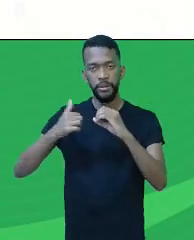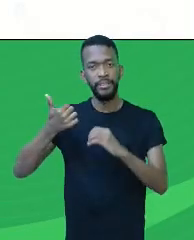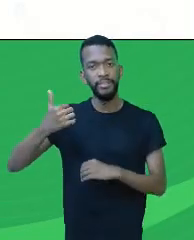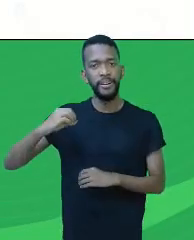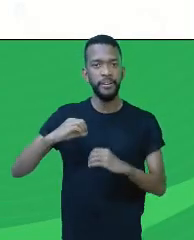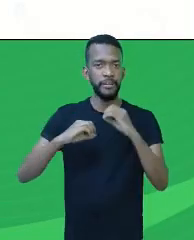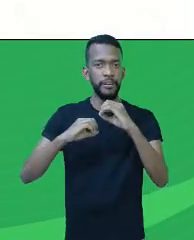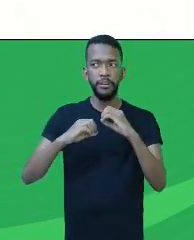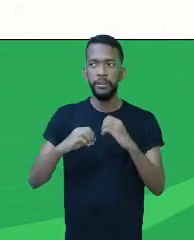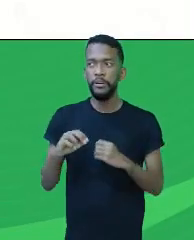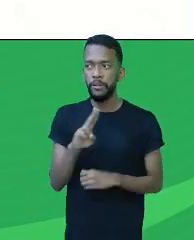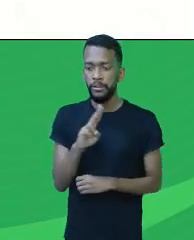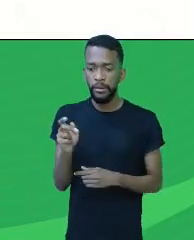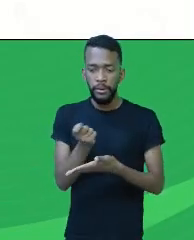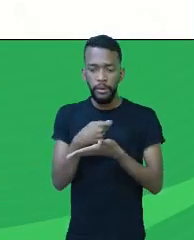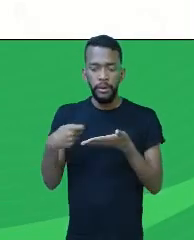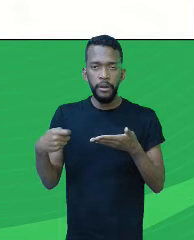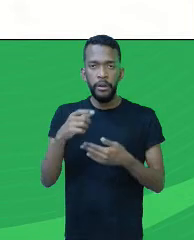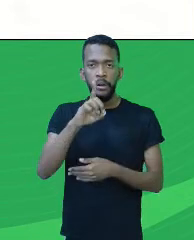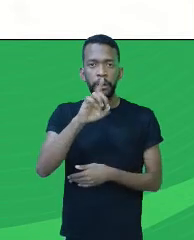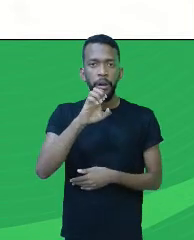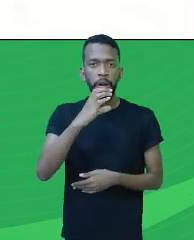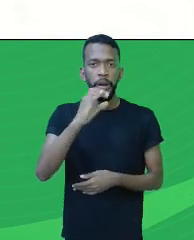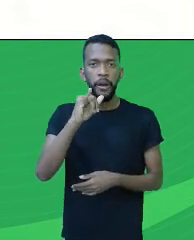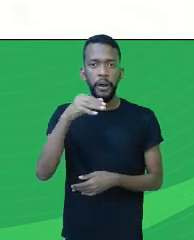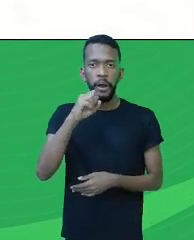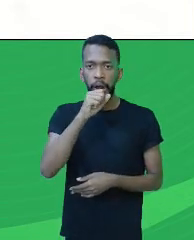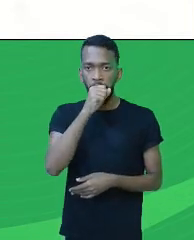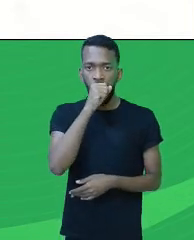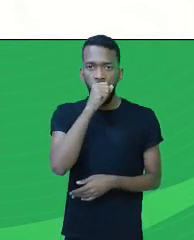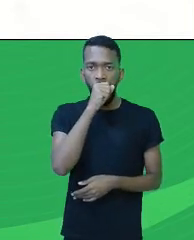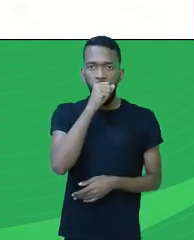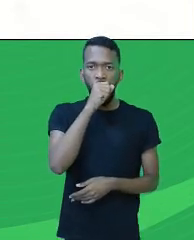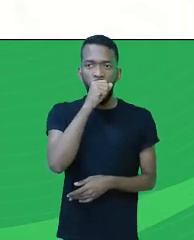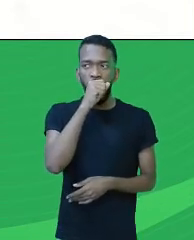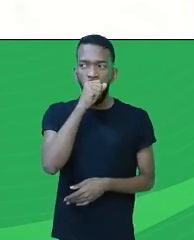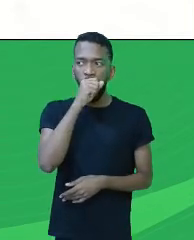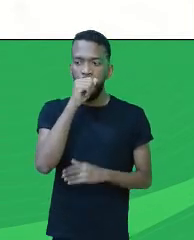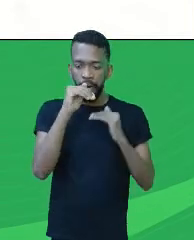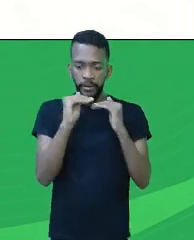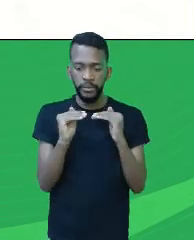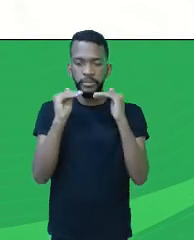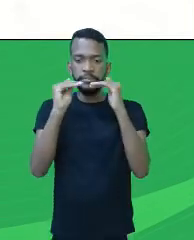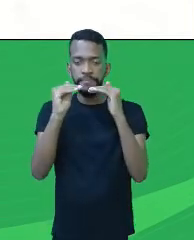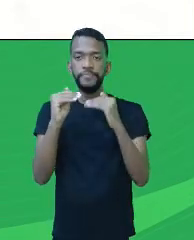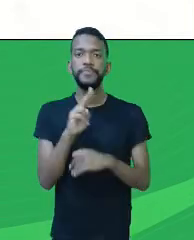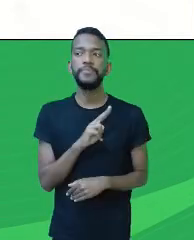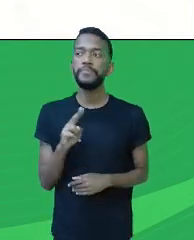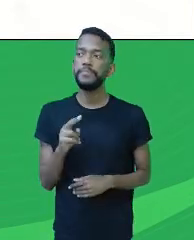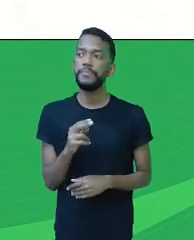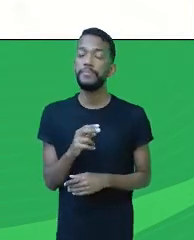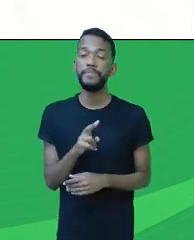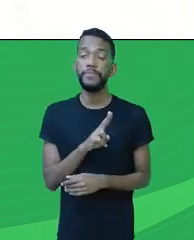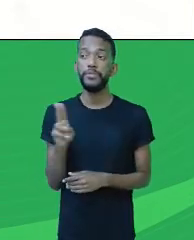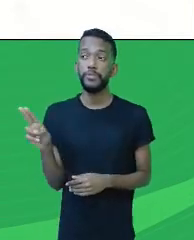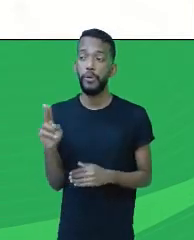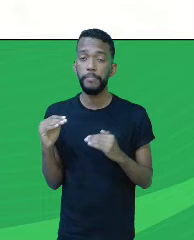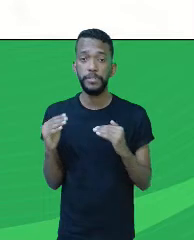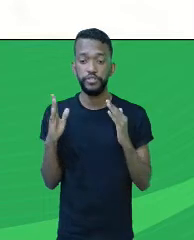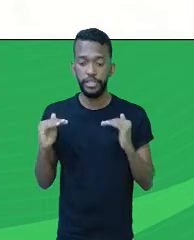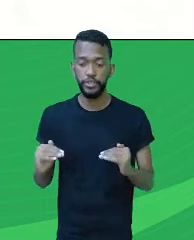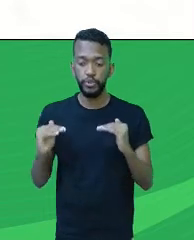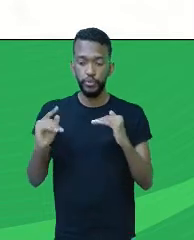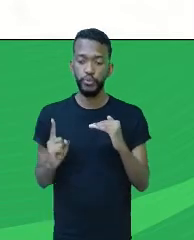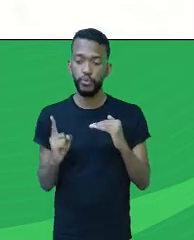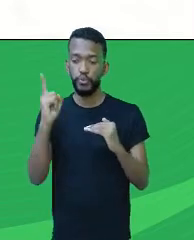10º, correto? Então, agora, depois do 10º, qual é a ordem? O elevador está